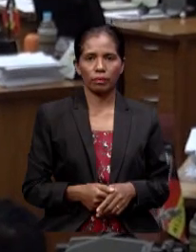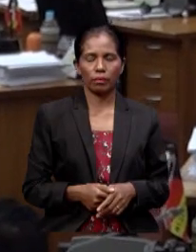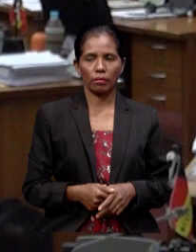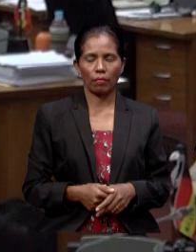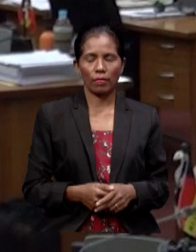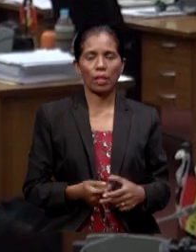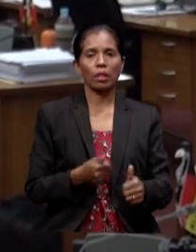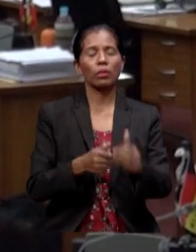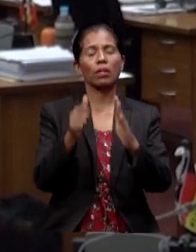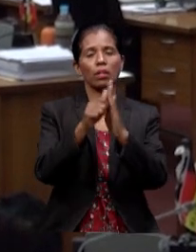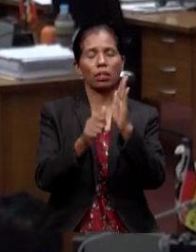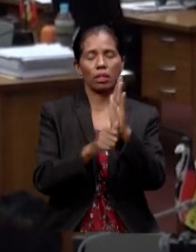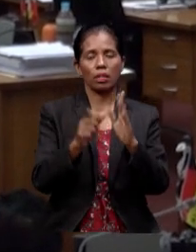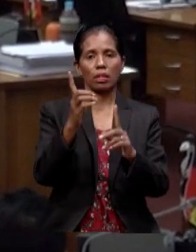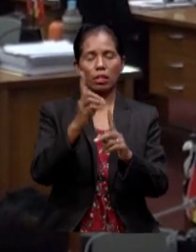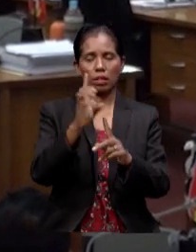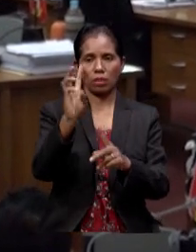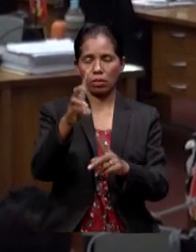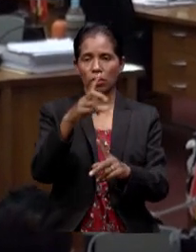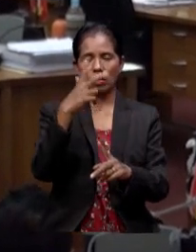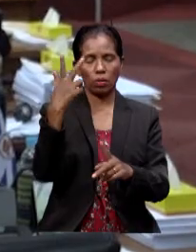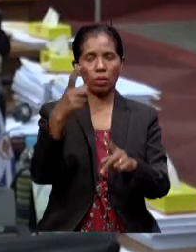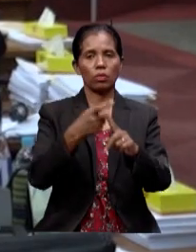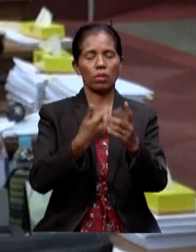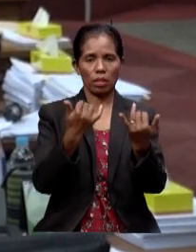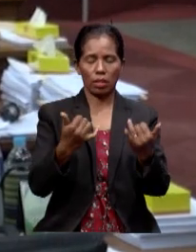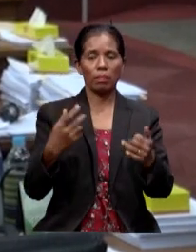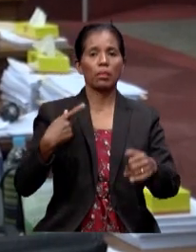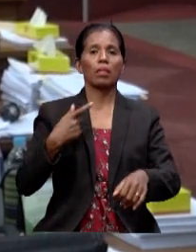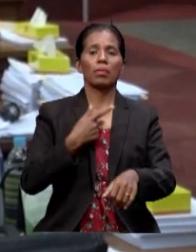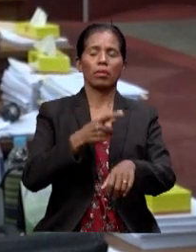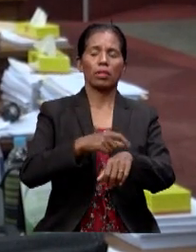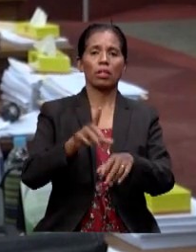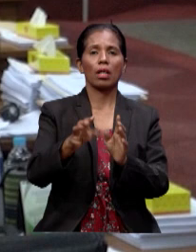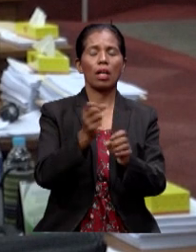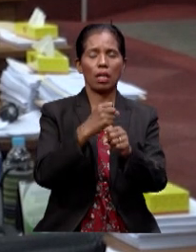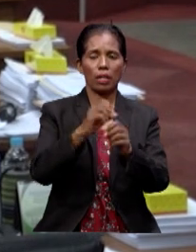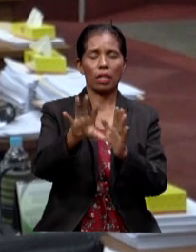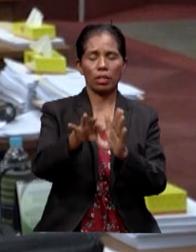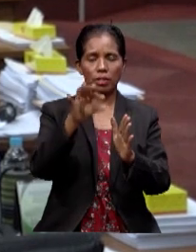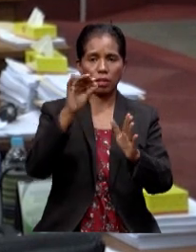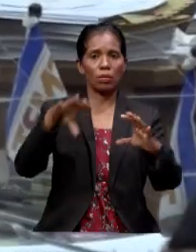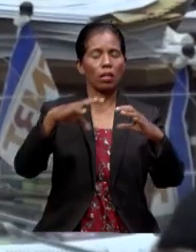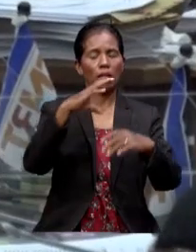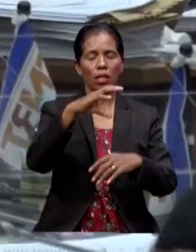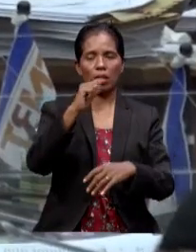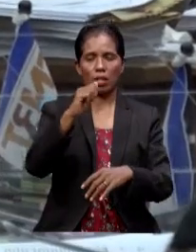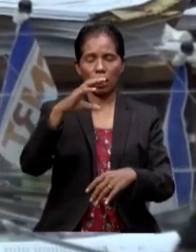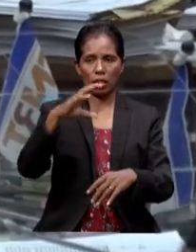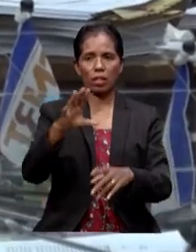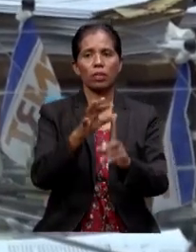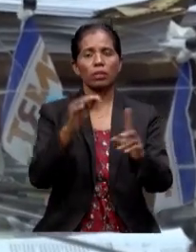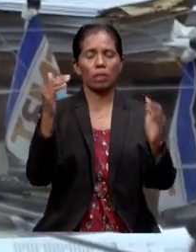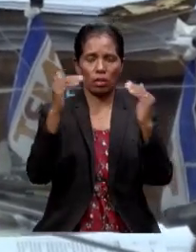Tui agenda i halorong san resin tolu fulang ne parlamento nasional halo elisang ba komisario Kak Fong nebe foin lalais ne guverno nomea di husi reunion